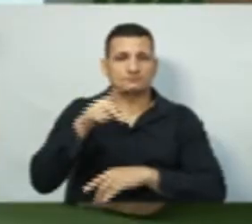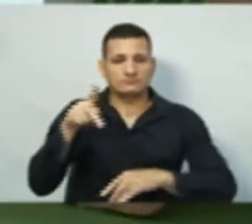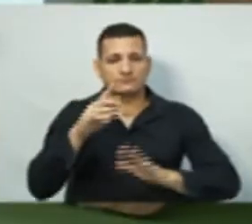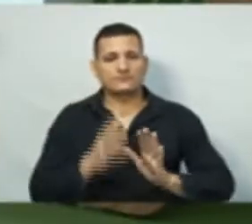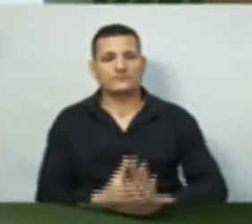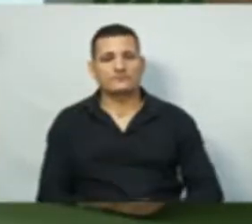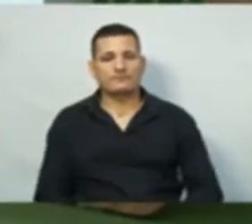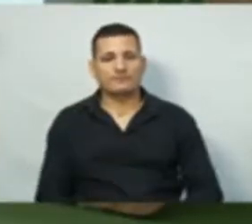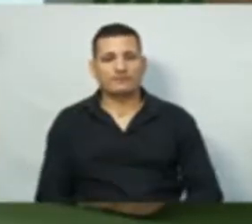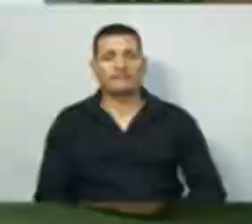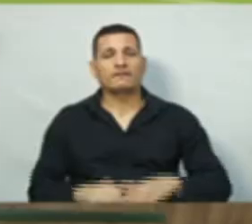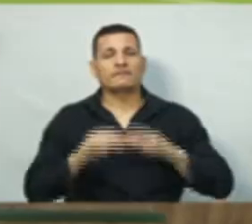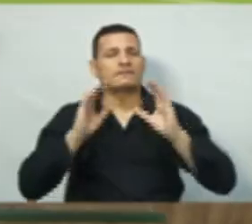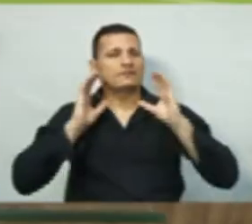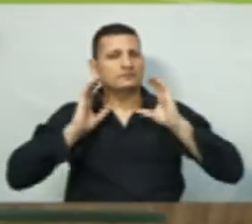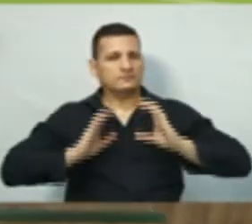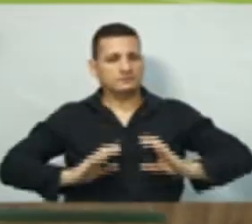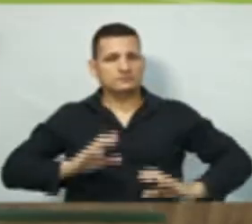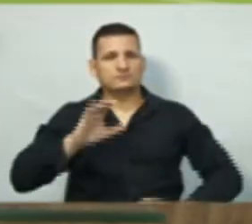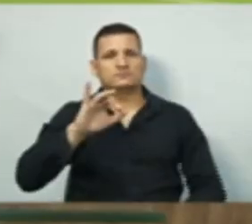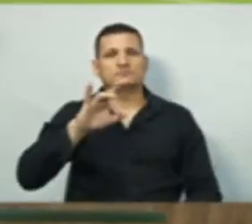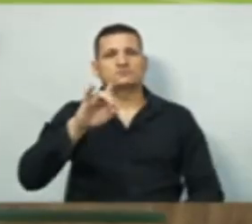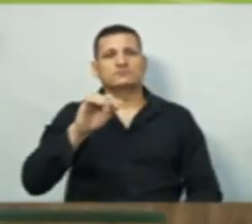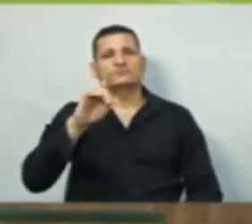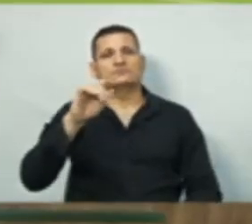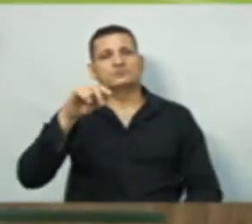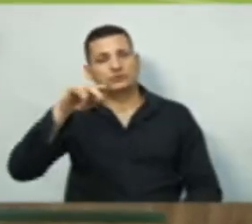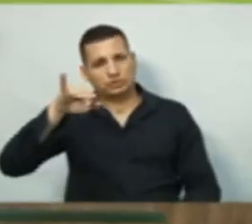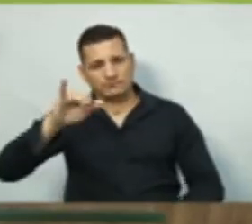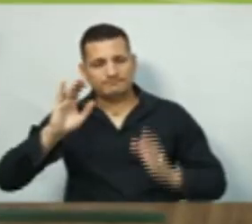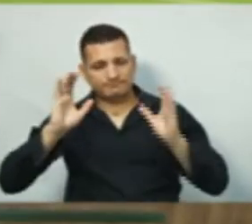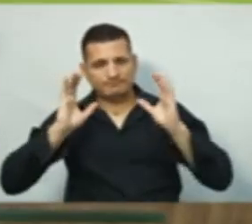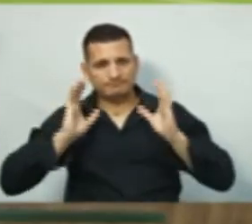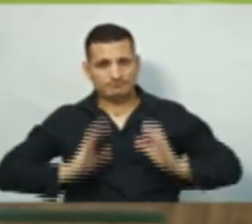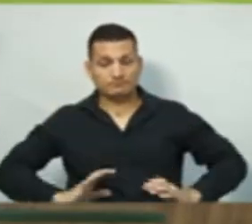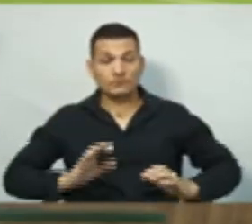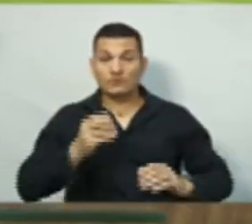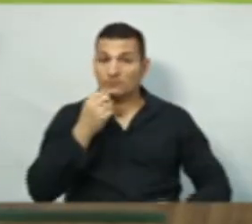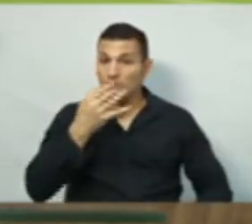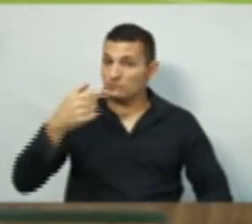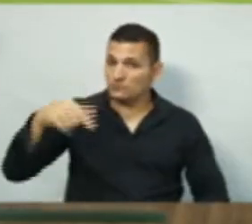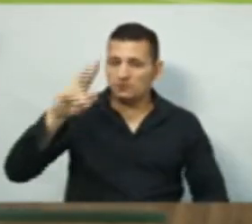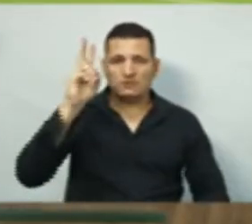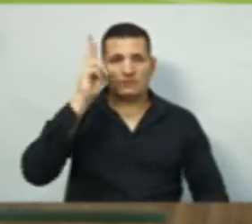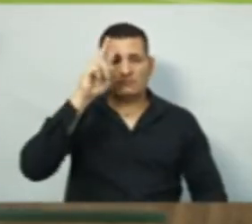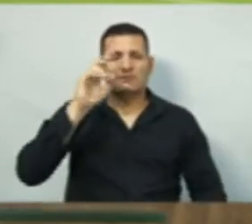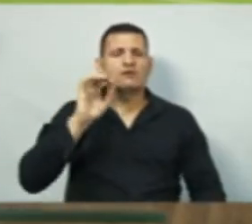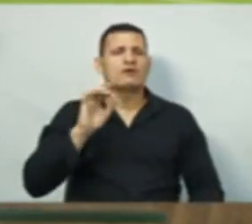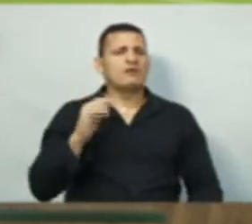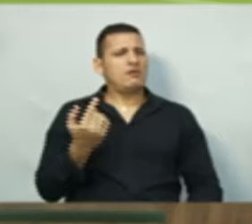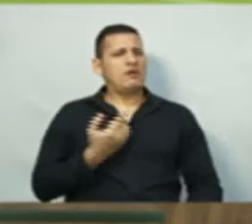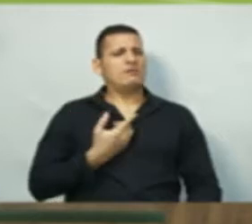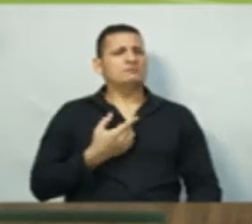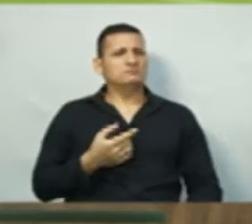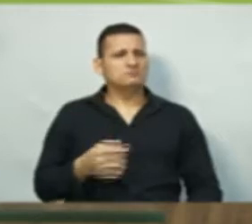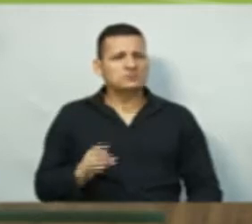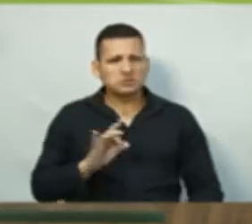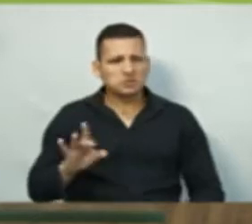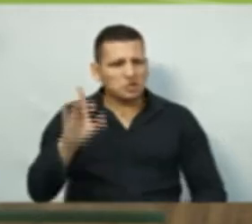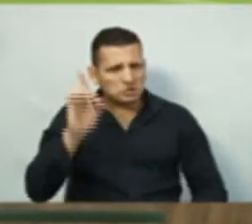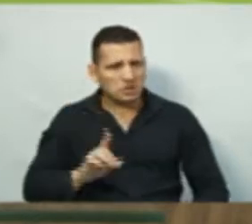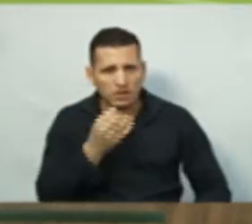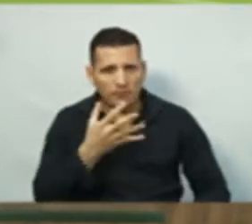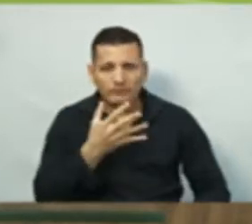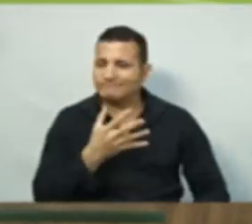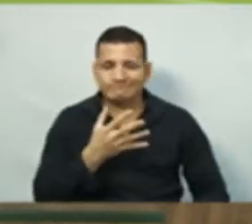respeito da cidadania, pessoal, é muito bom vocês se lembrarem que não basta a gente ter direitos, a gente tem que lutar pelos nossos